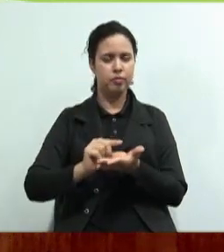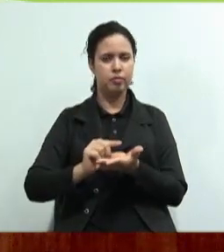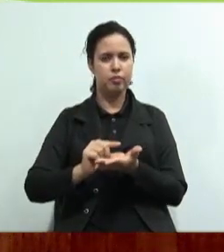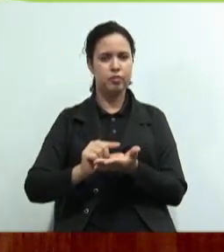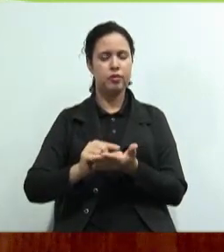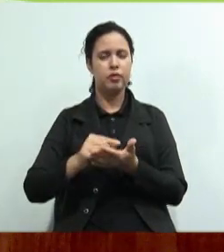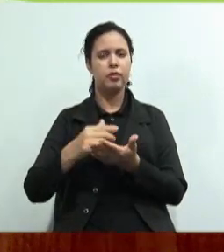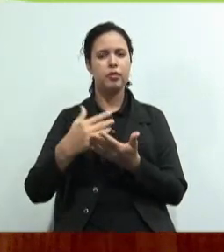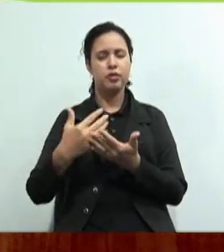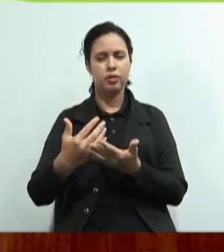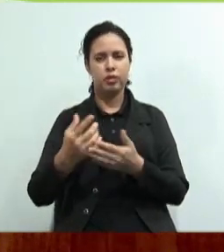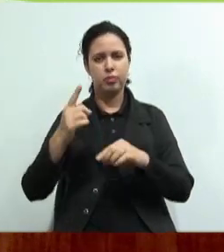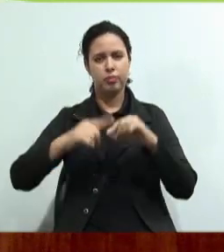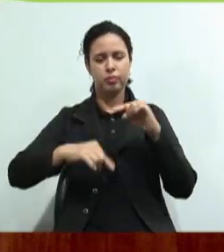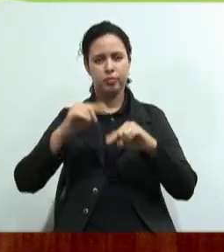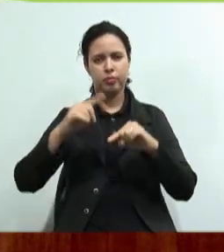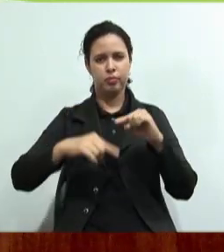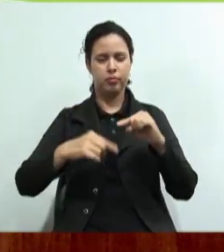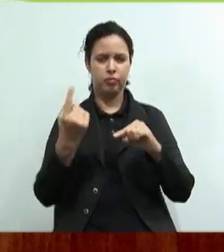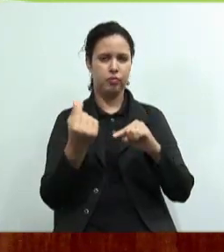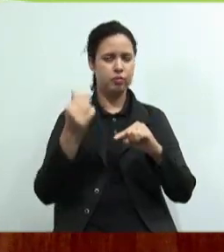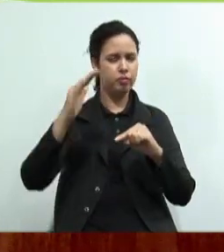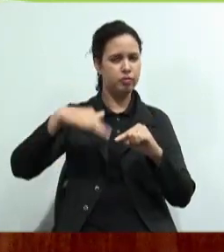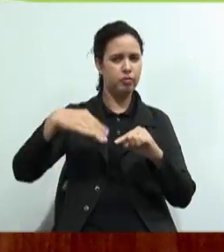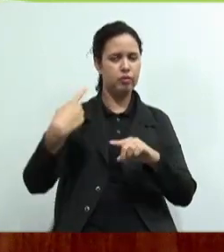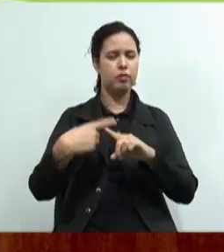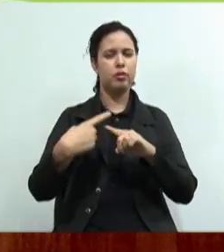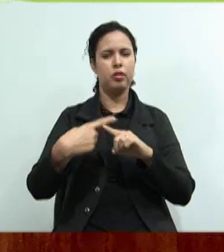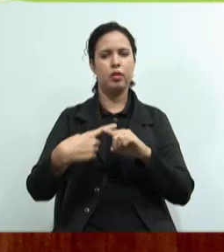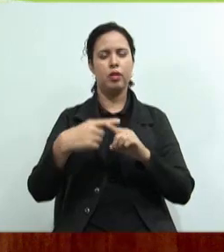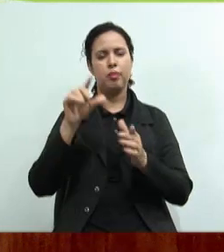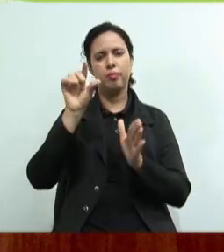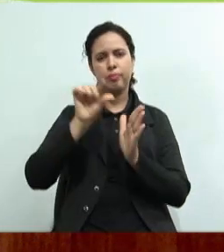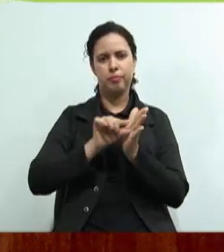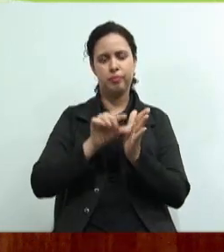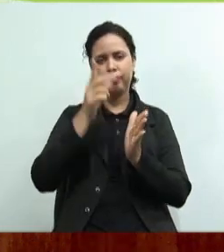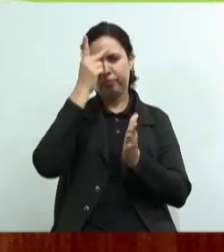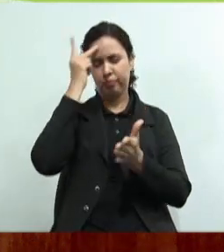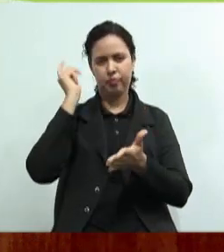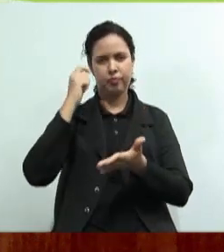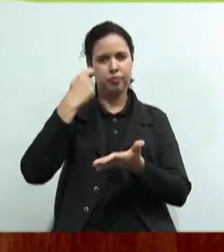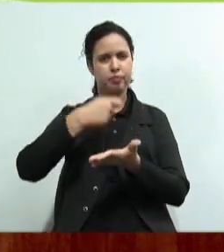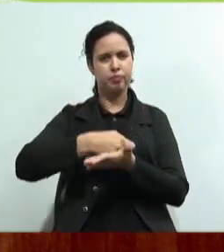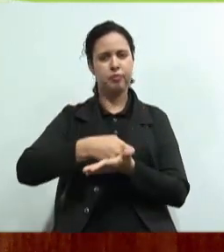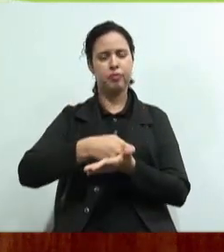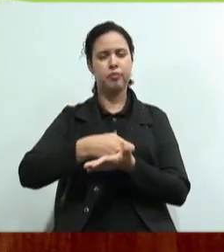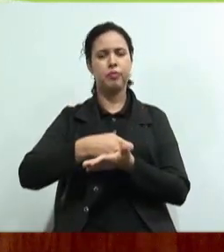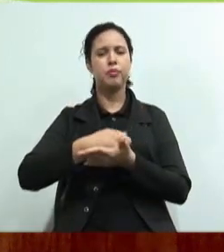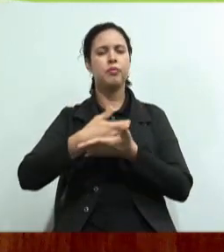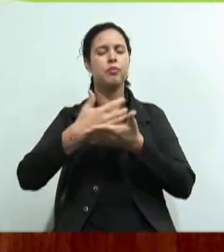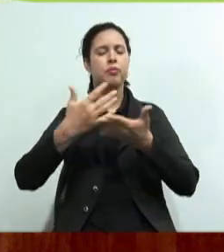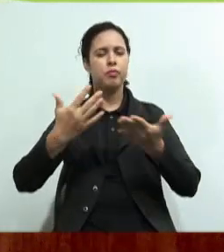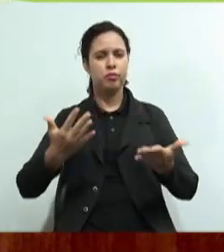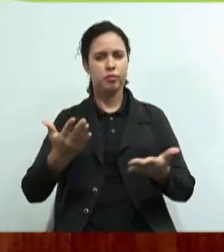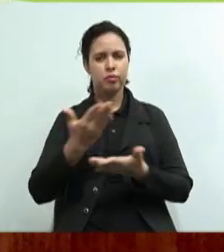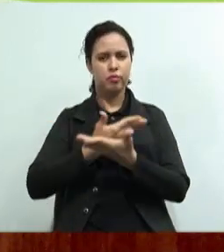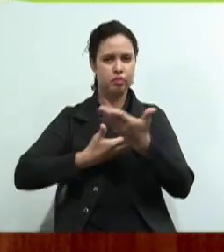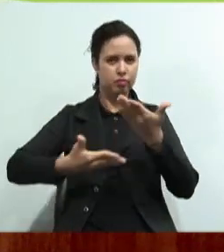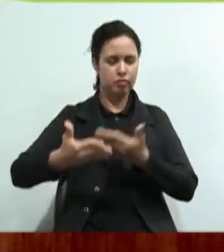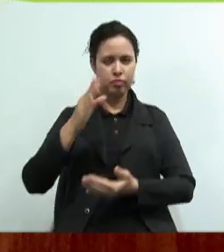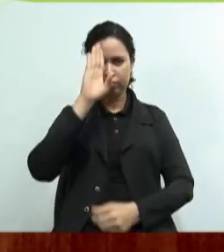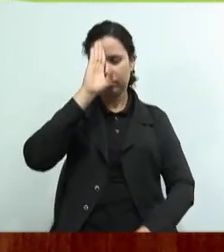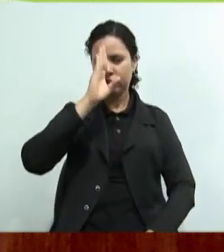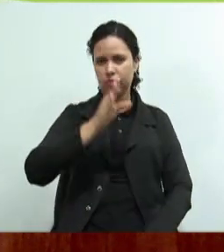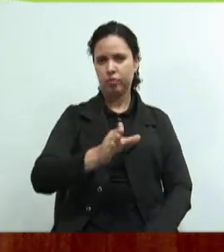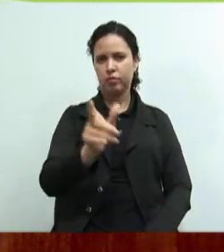será o valor da mercadoria, porque menos pessoas precisarão ser remuneradas. Então, essa relação direta